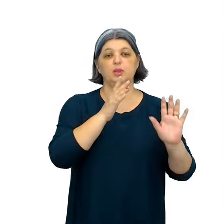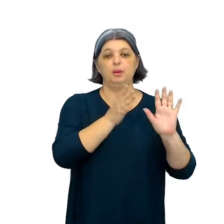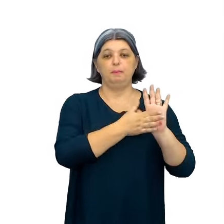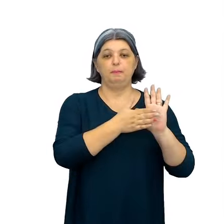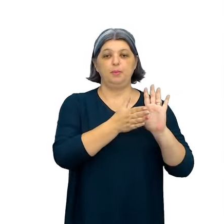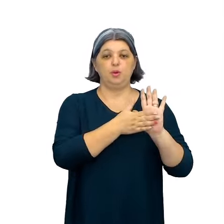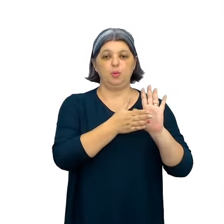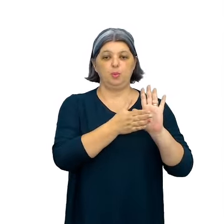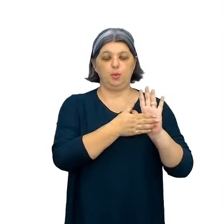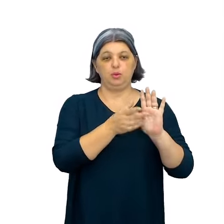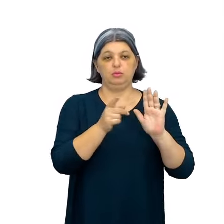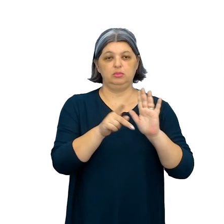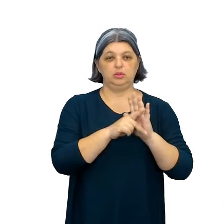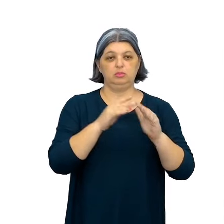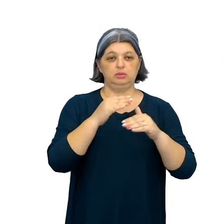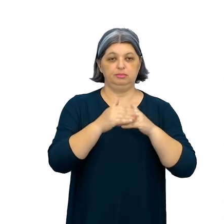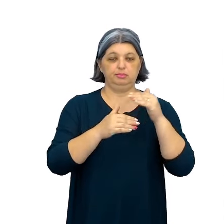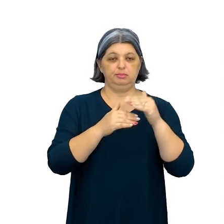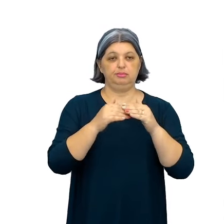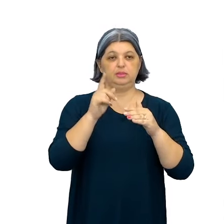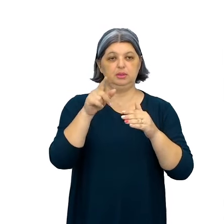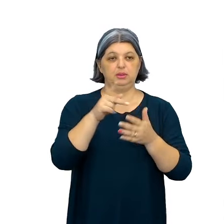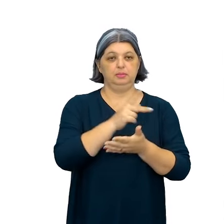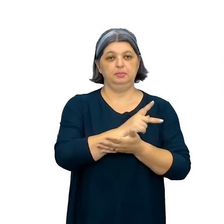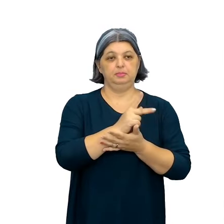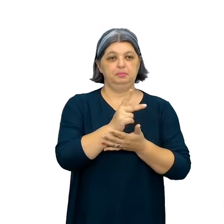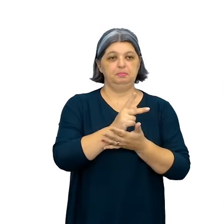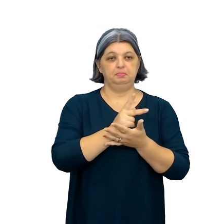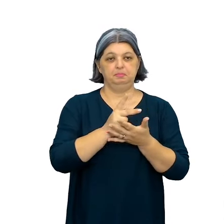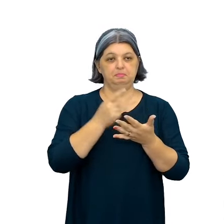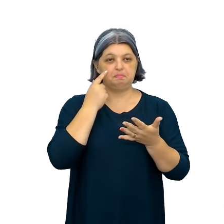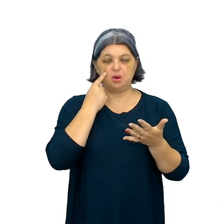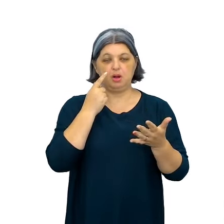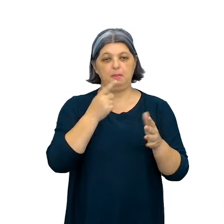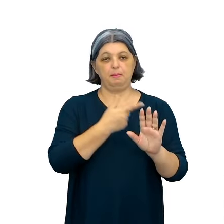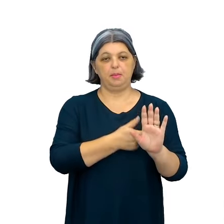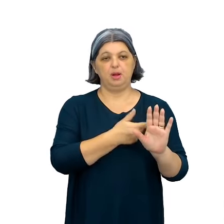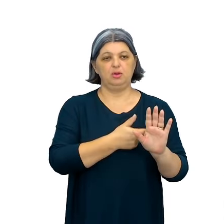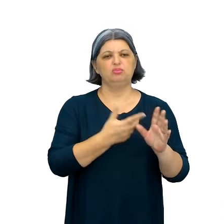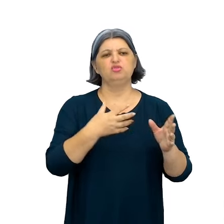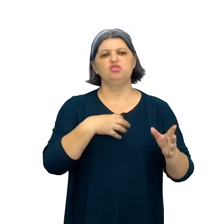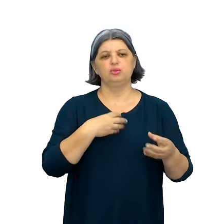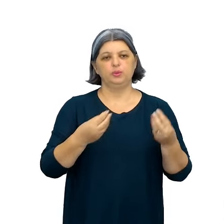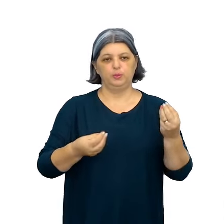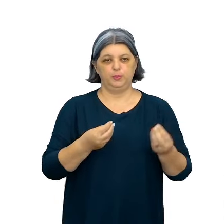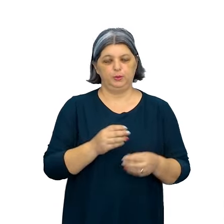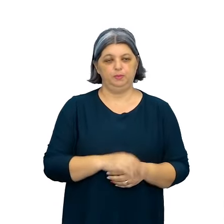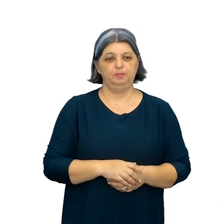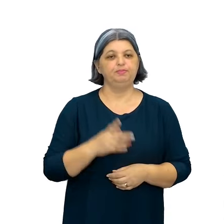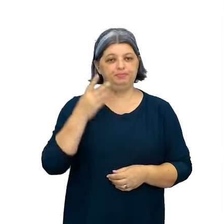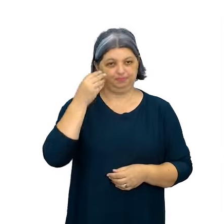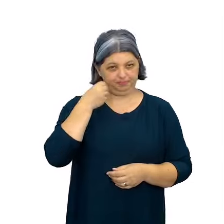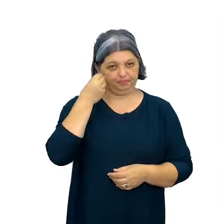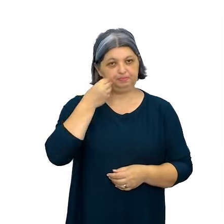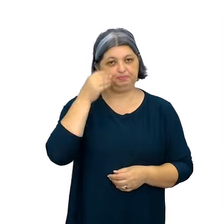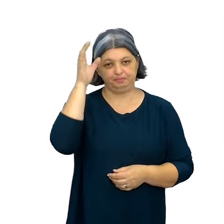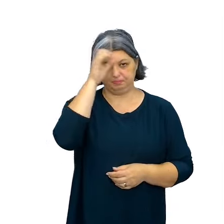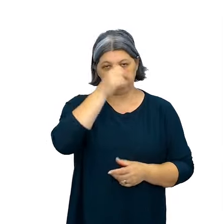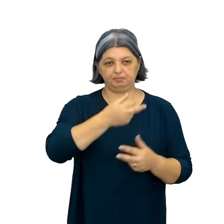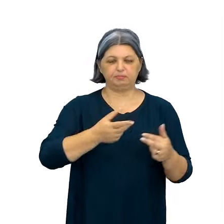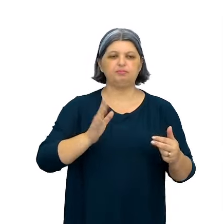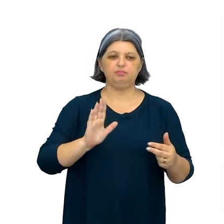também a construção do poema paródia, tá? De que forma, né? Tá? Nessa experiência de aprendizagem, como